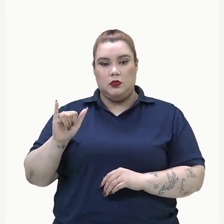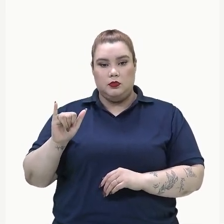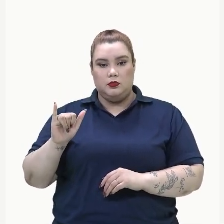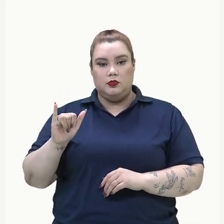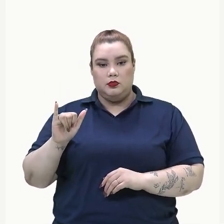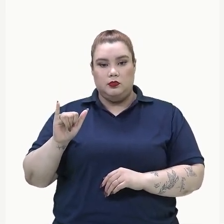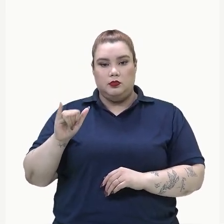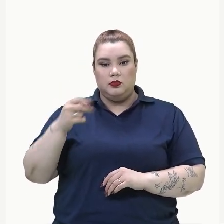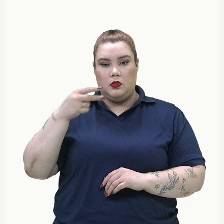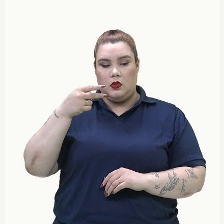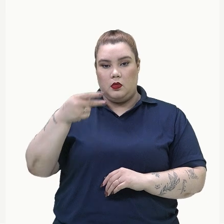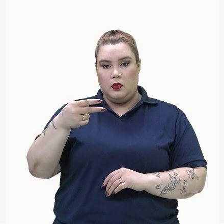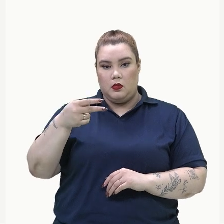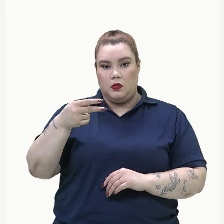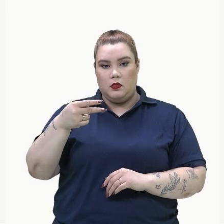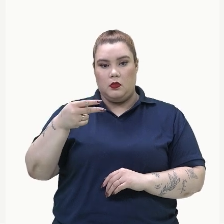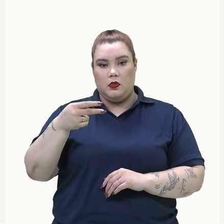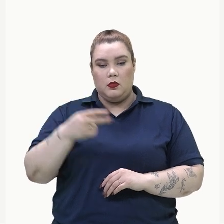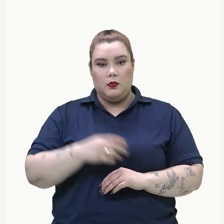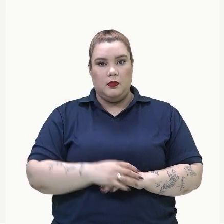meu y aqui, 8y,